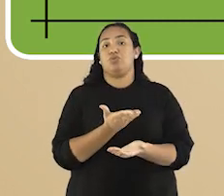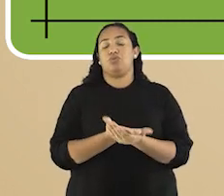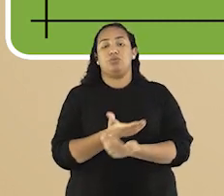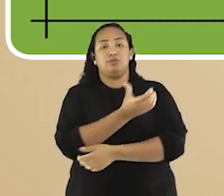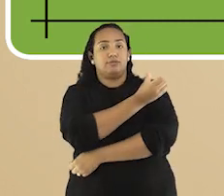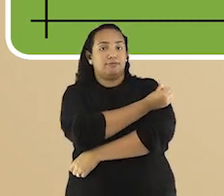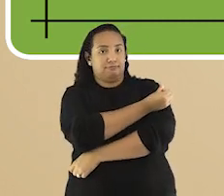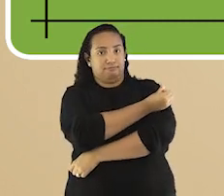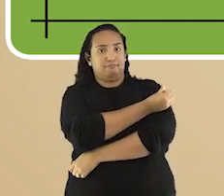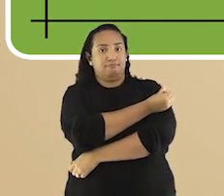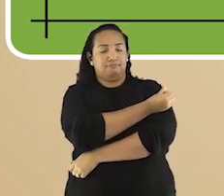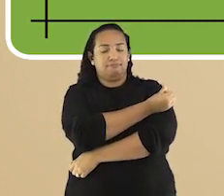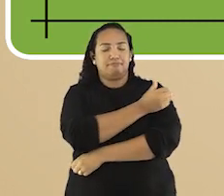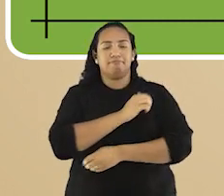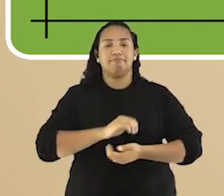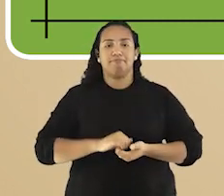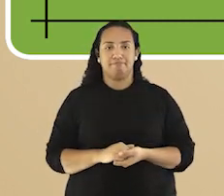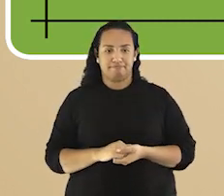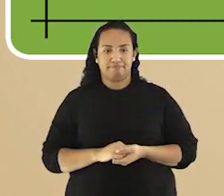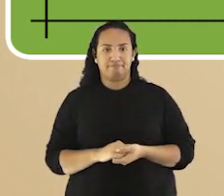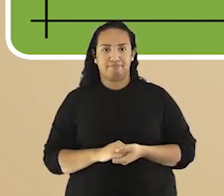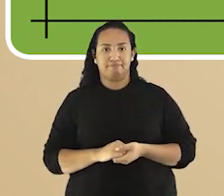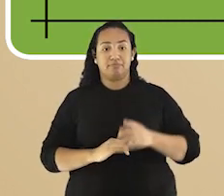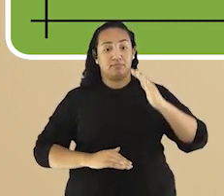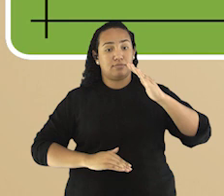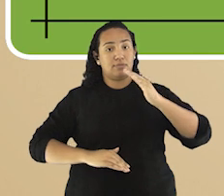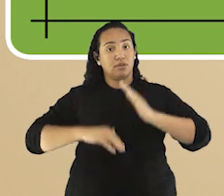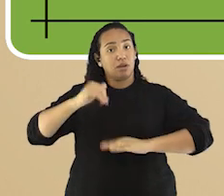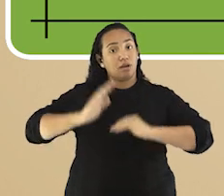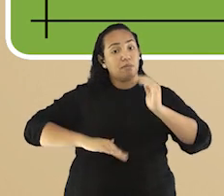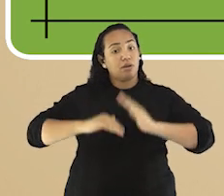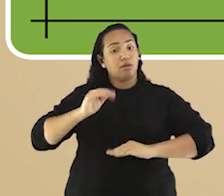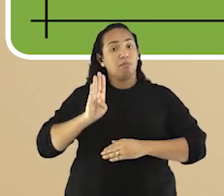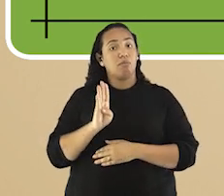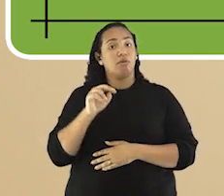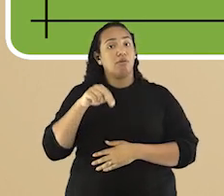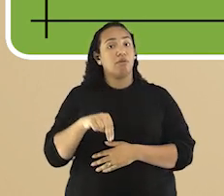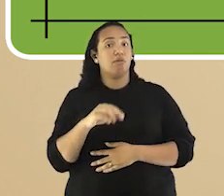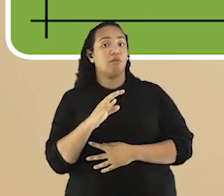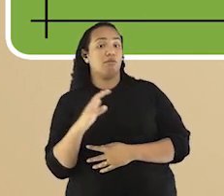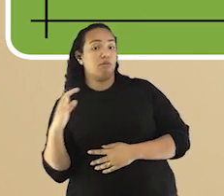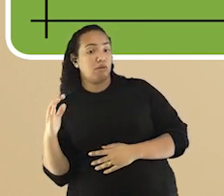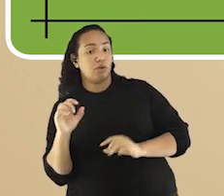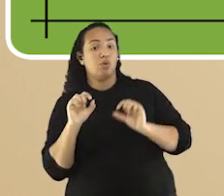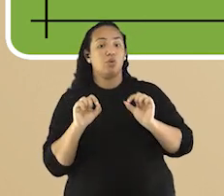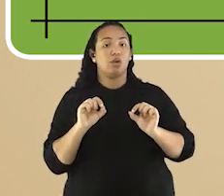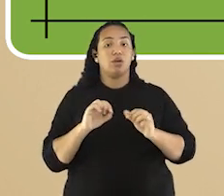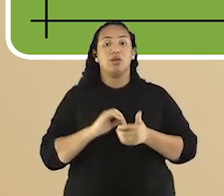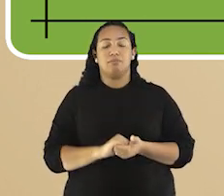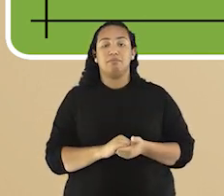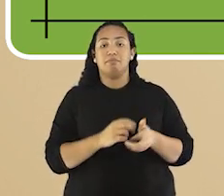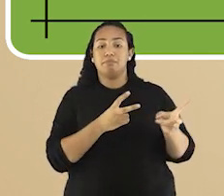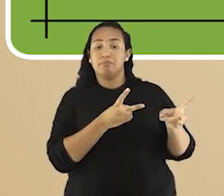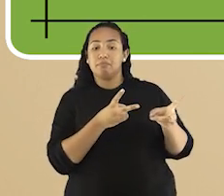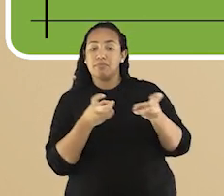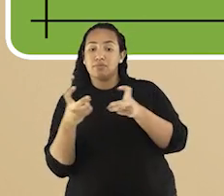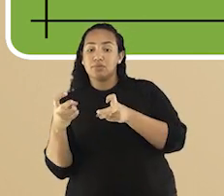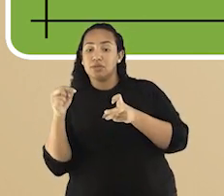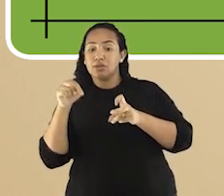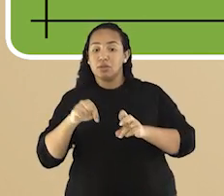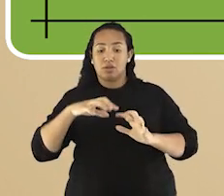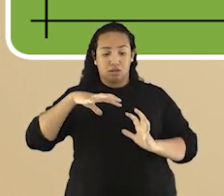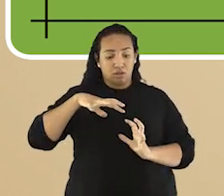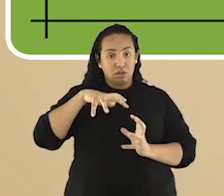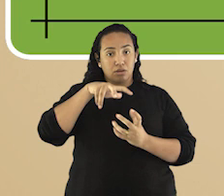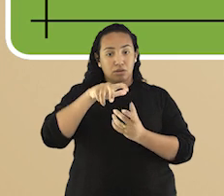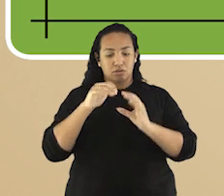do ensino fundamental, anos finais, e trabalha a habilidade que busca identificar as diferentes camadas que estruturam o